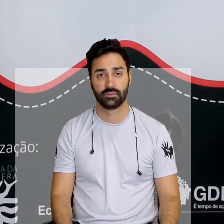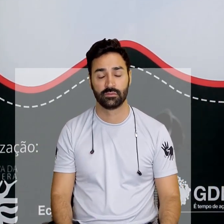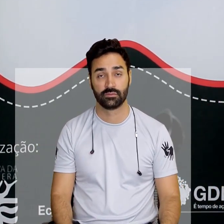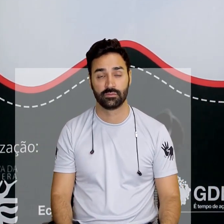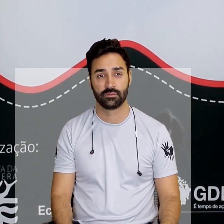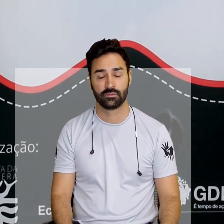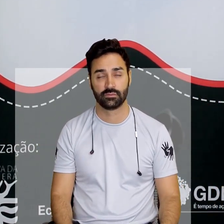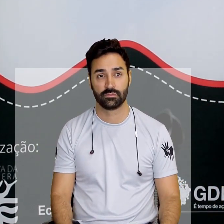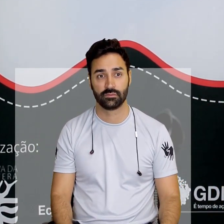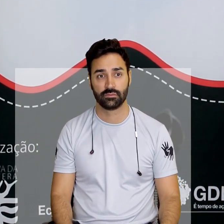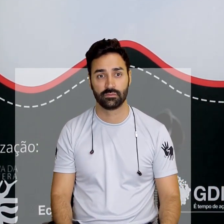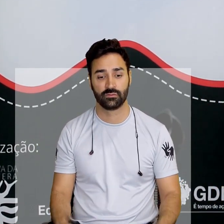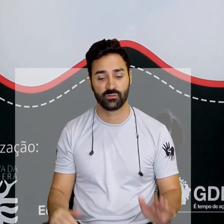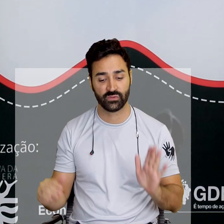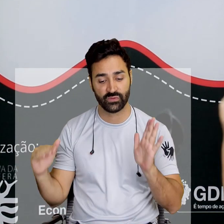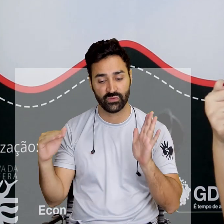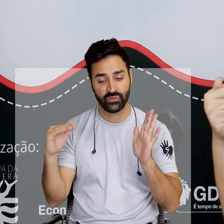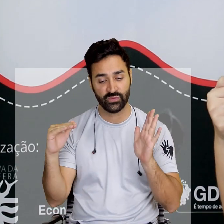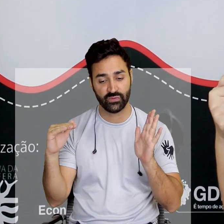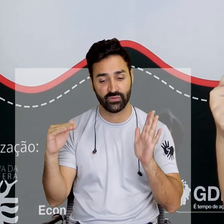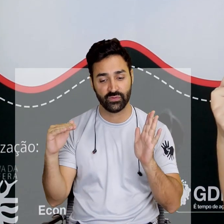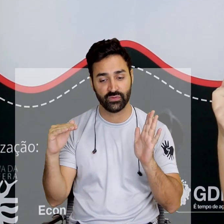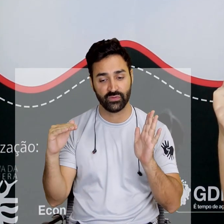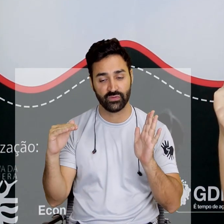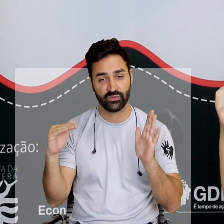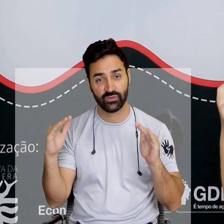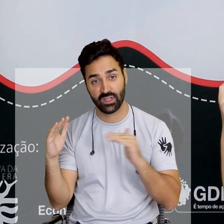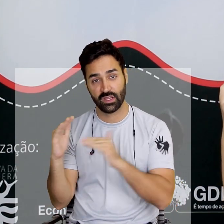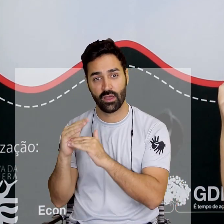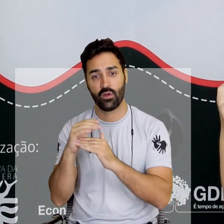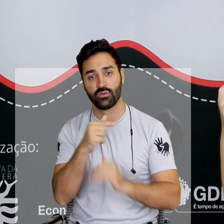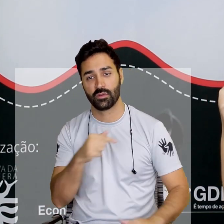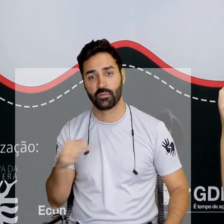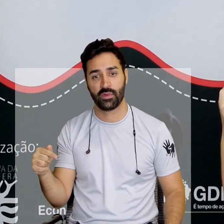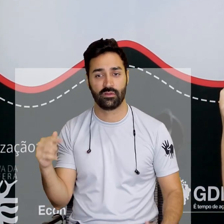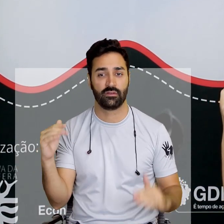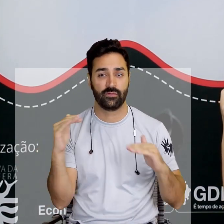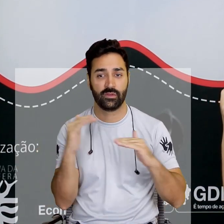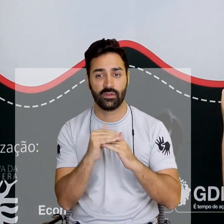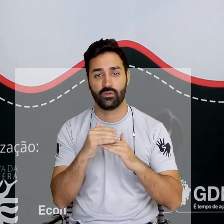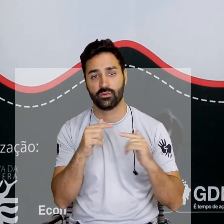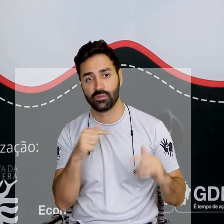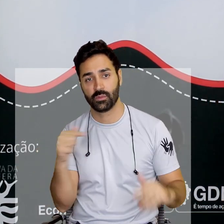É como se fosse o final da semana. Certo?